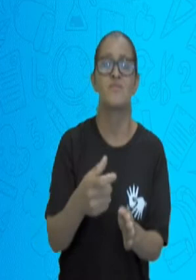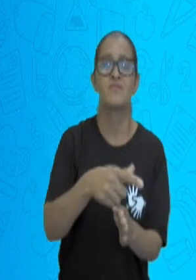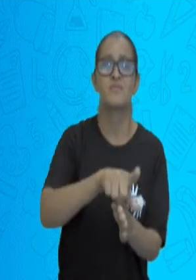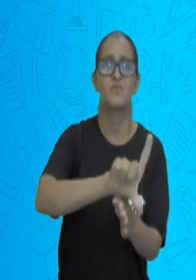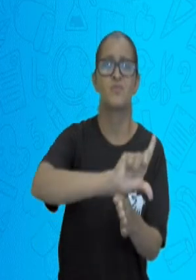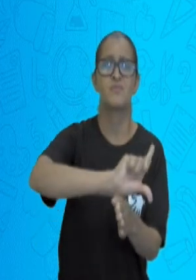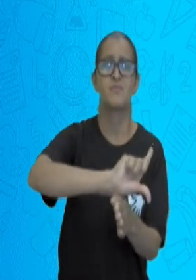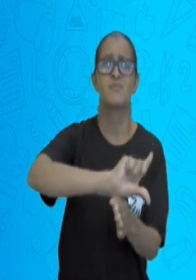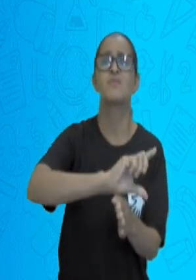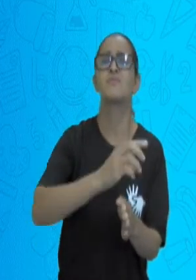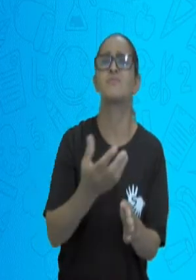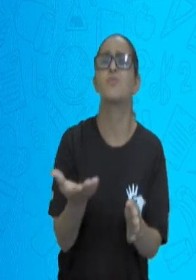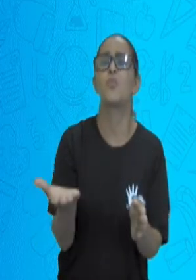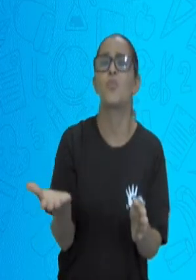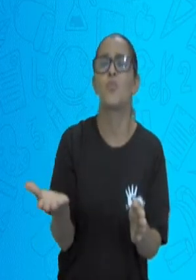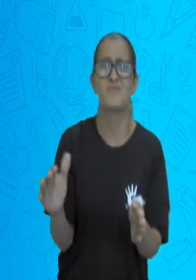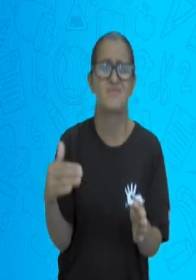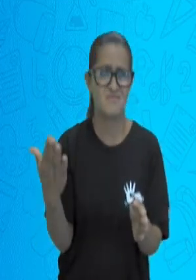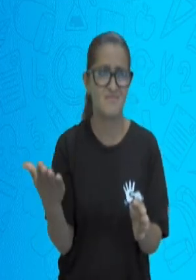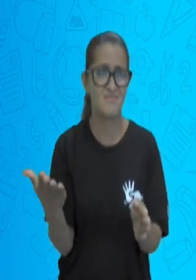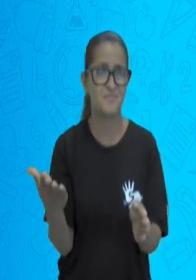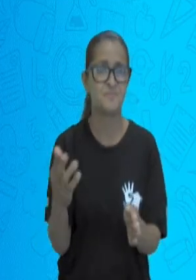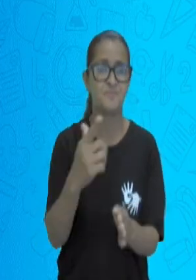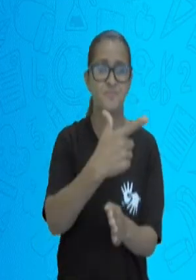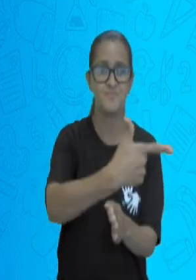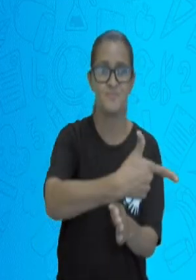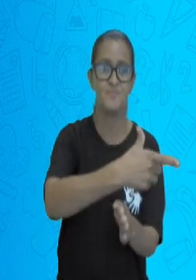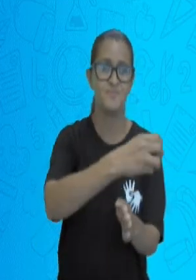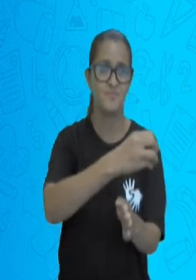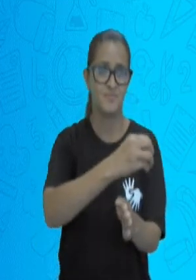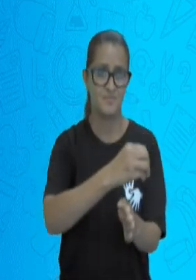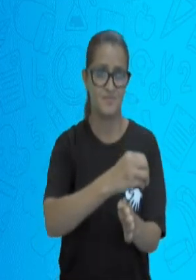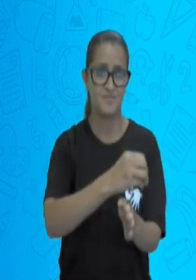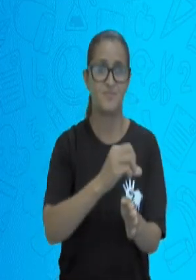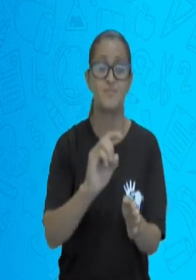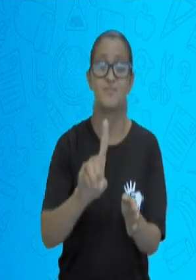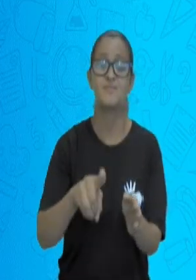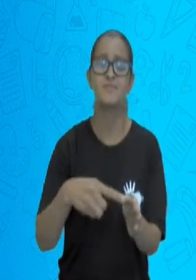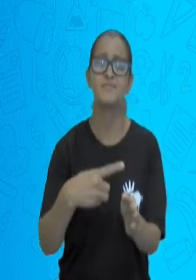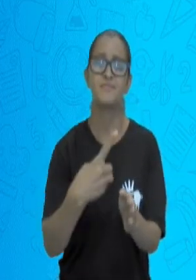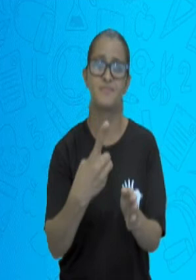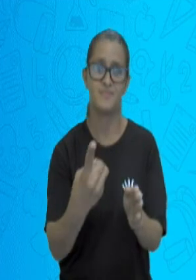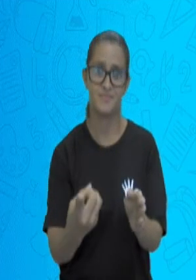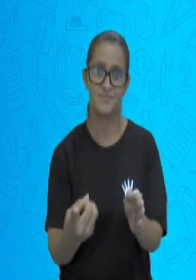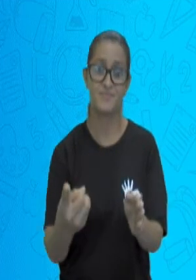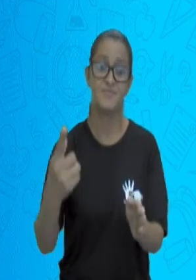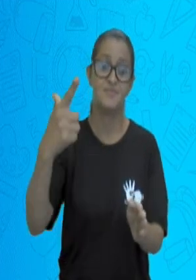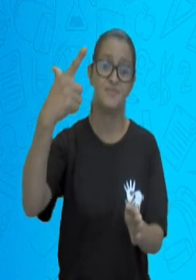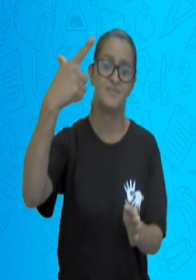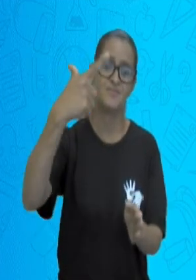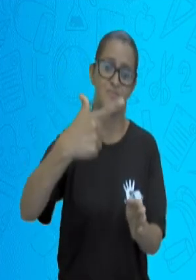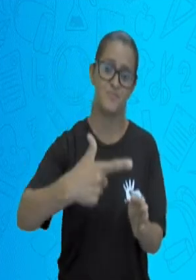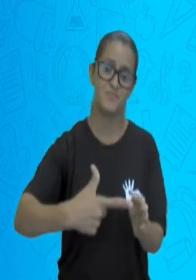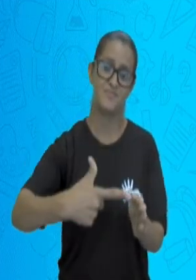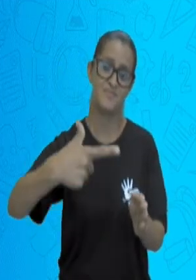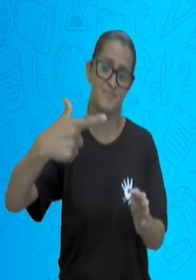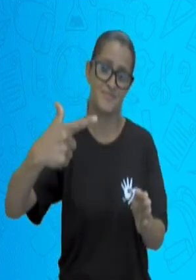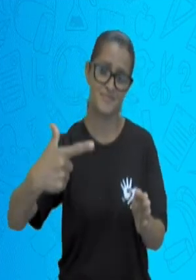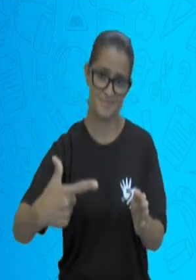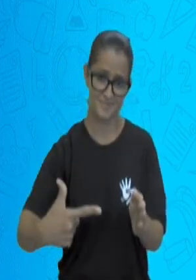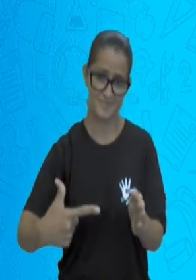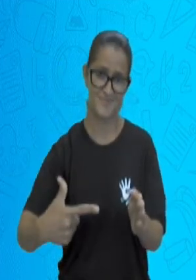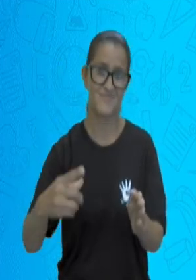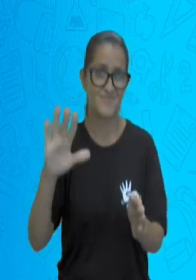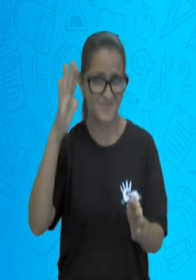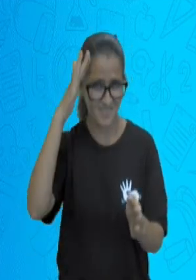número 21, o que vem antes dele é o 20. O que vem depois do 21